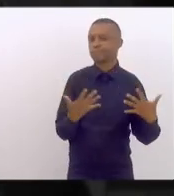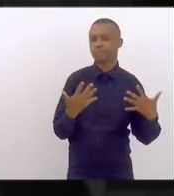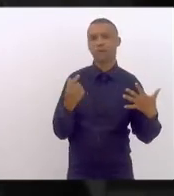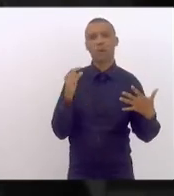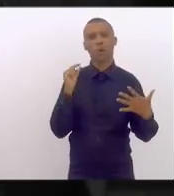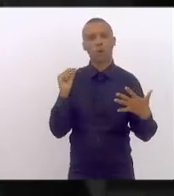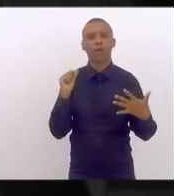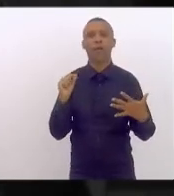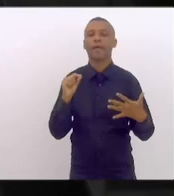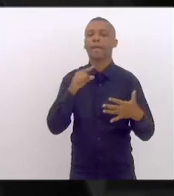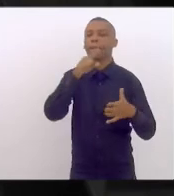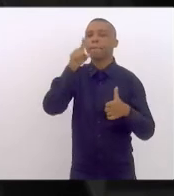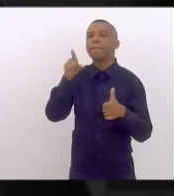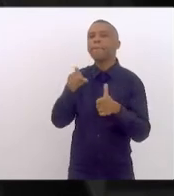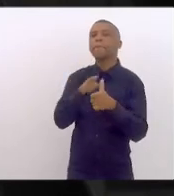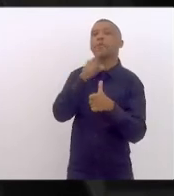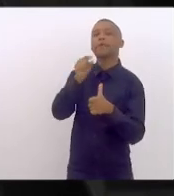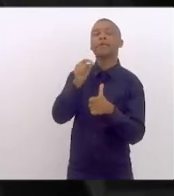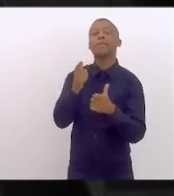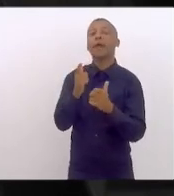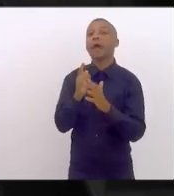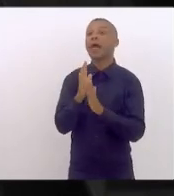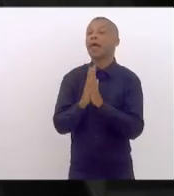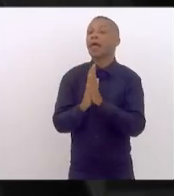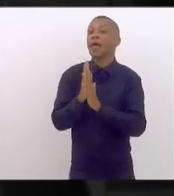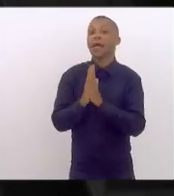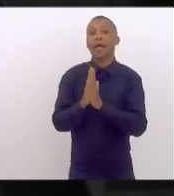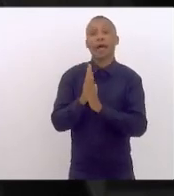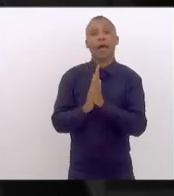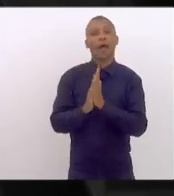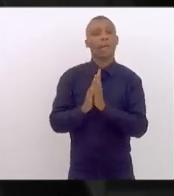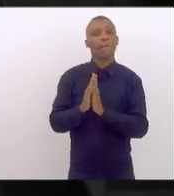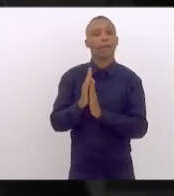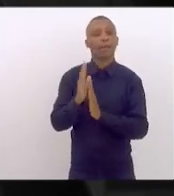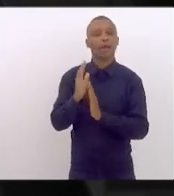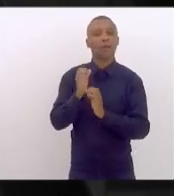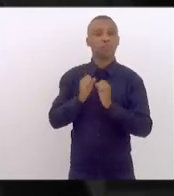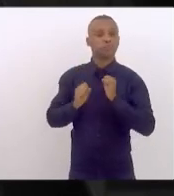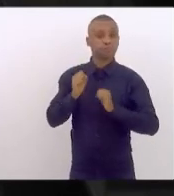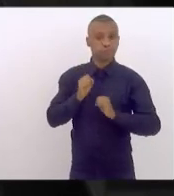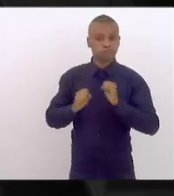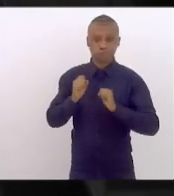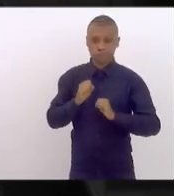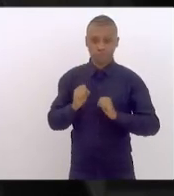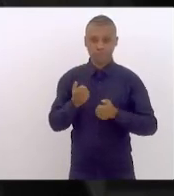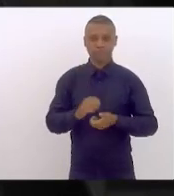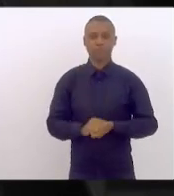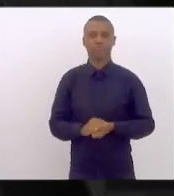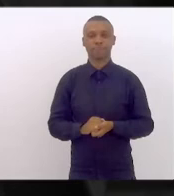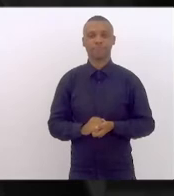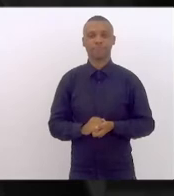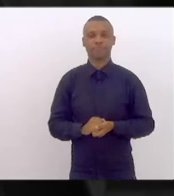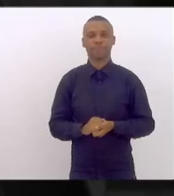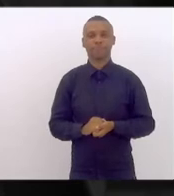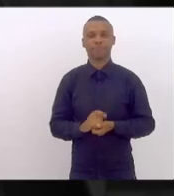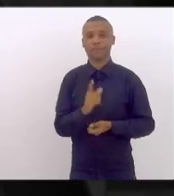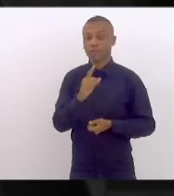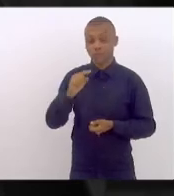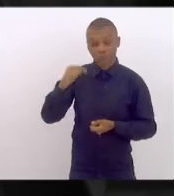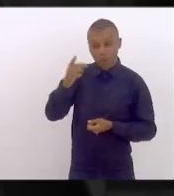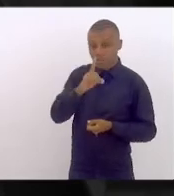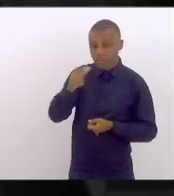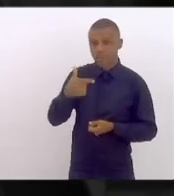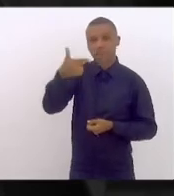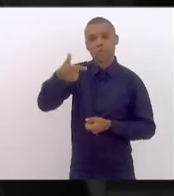em primeiro lugar a minha expectativa Deputado Luiz Paulo Deputado Dani Monteiro minha expectativa de que o próximo dia